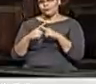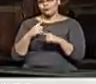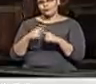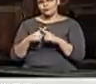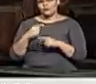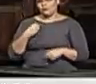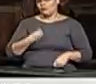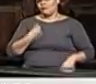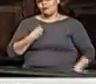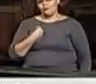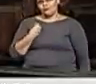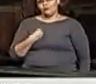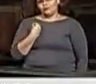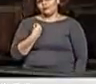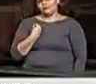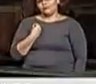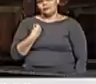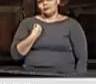com a minha vida.